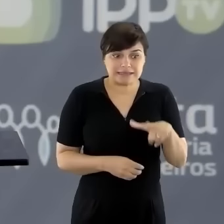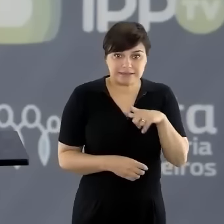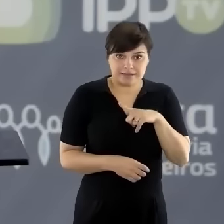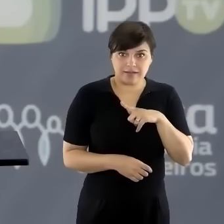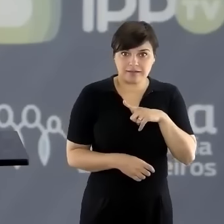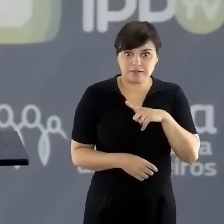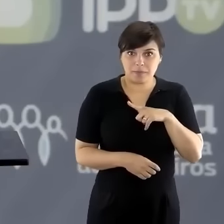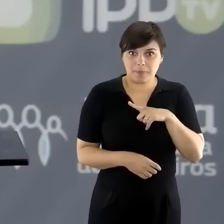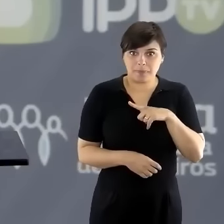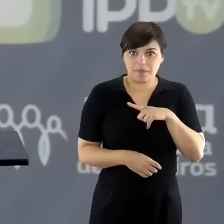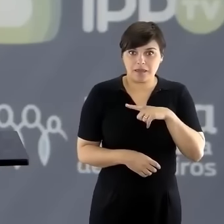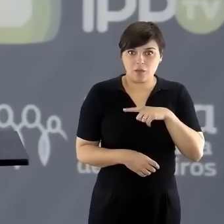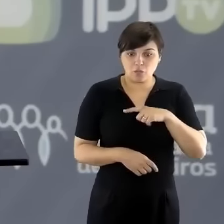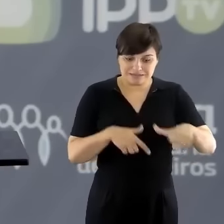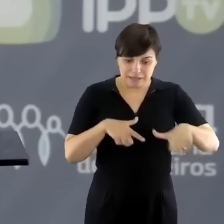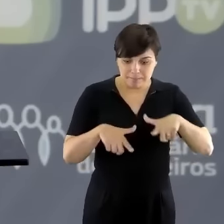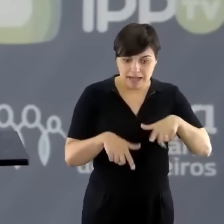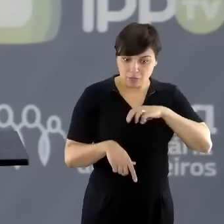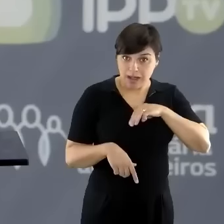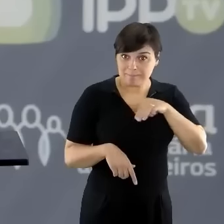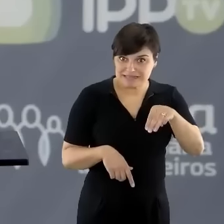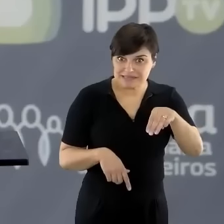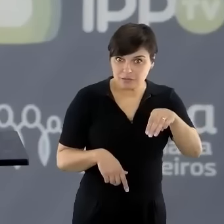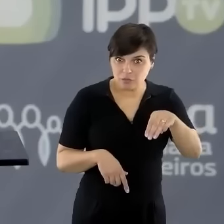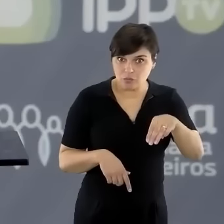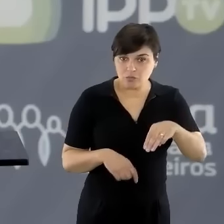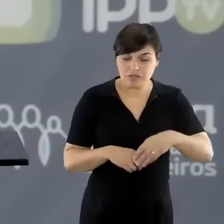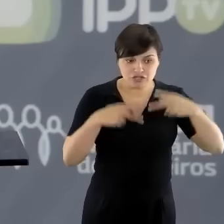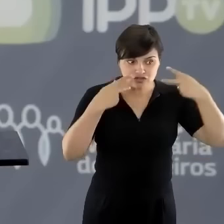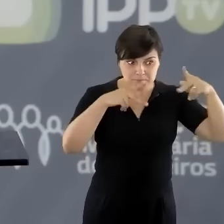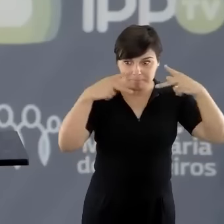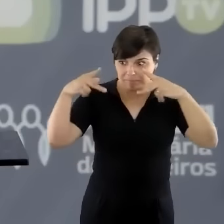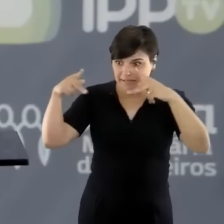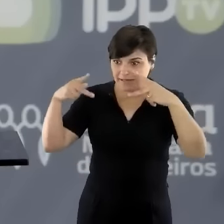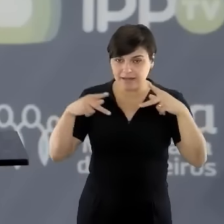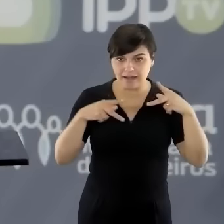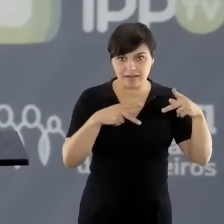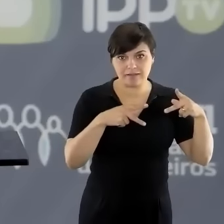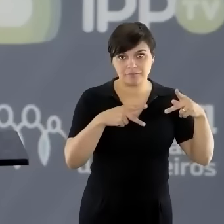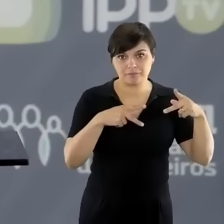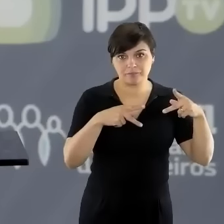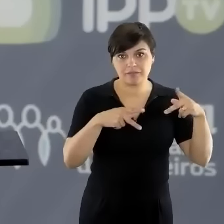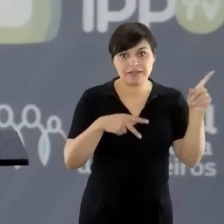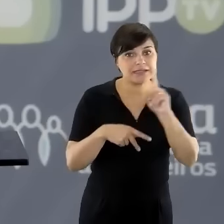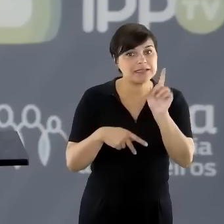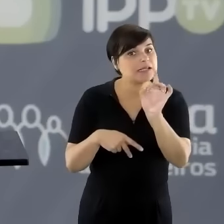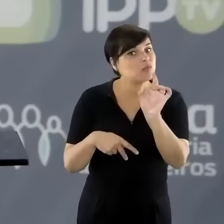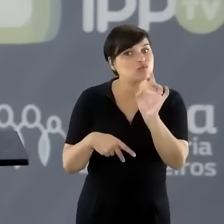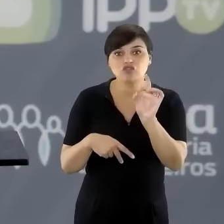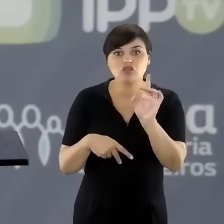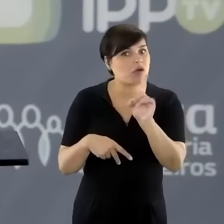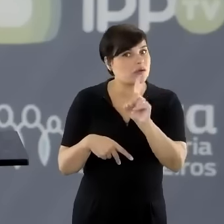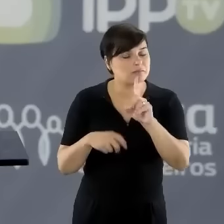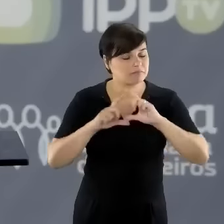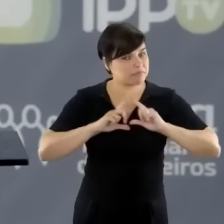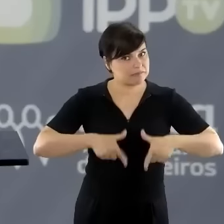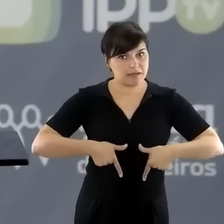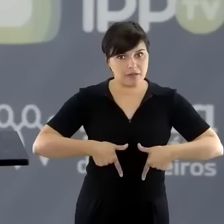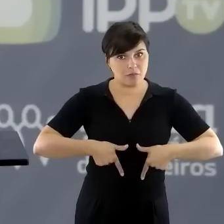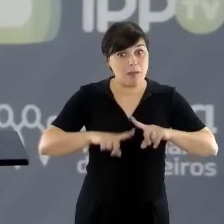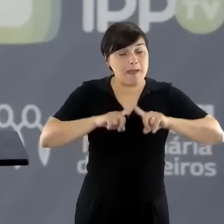não nas fronteiras dos limites das Fronteiras de Israel dend dos seus limites mas